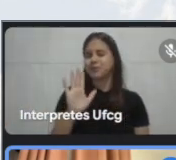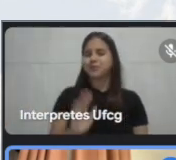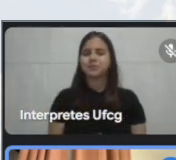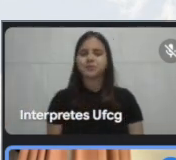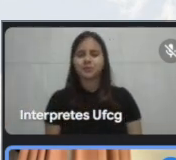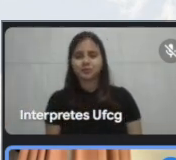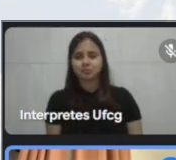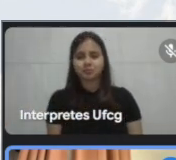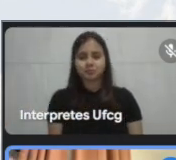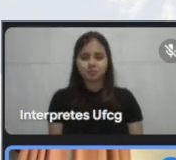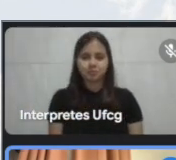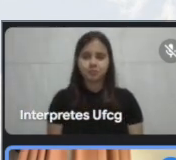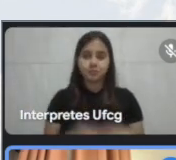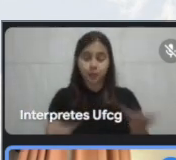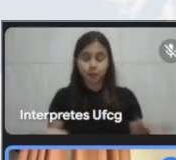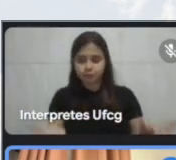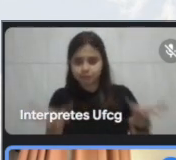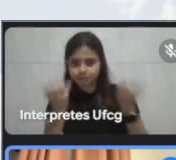Então, vamos lá.